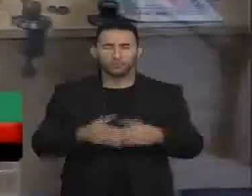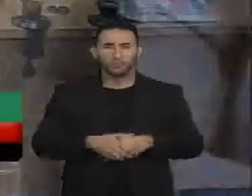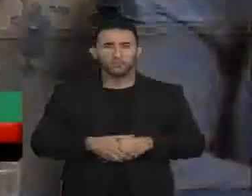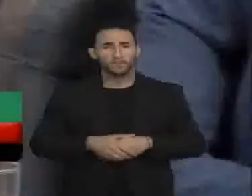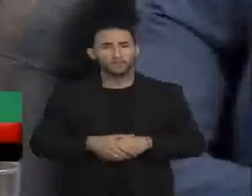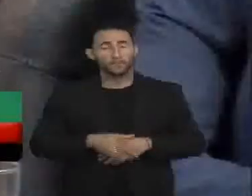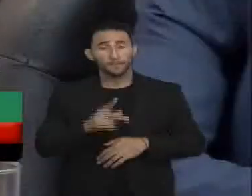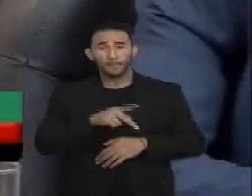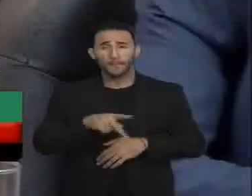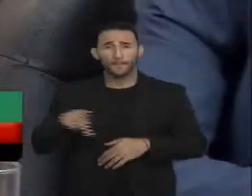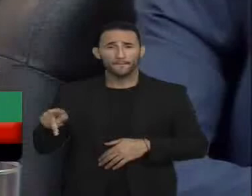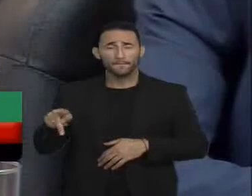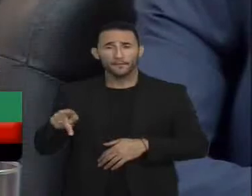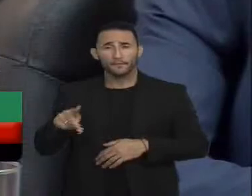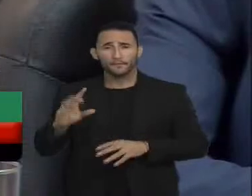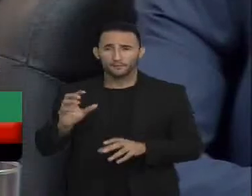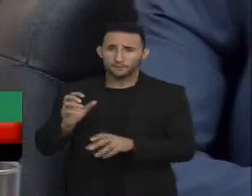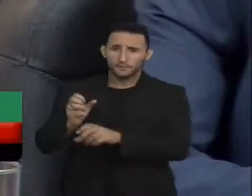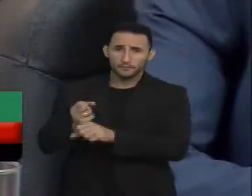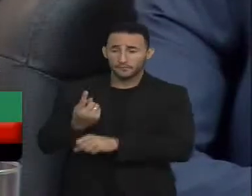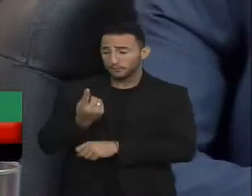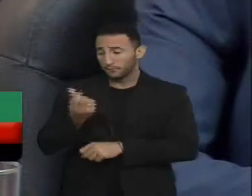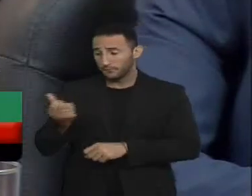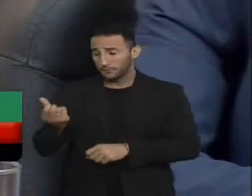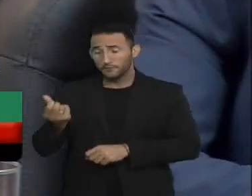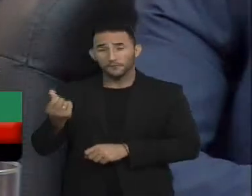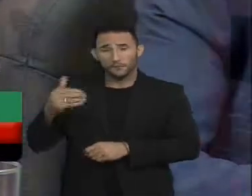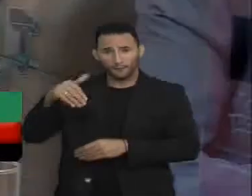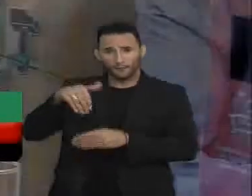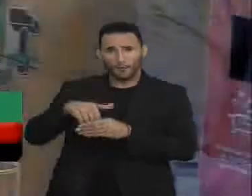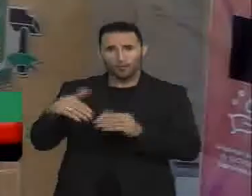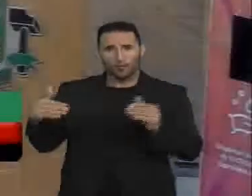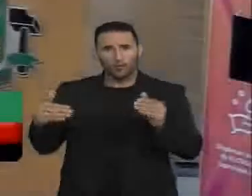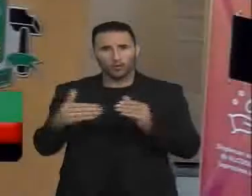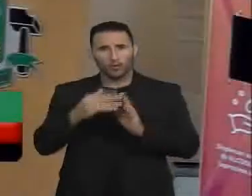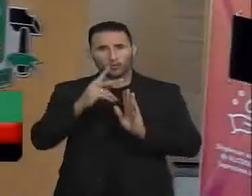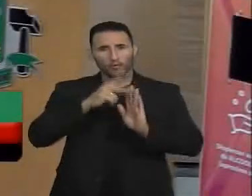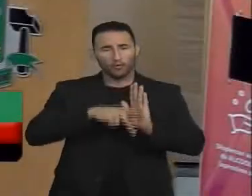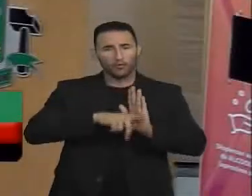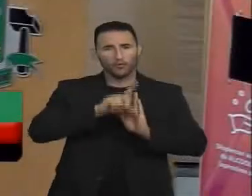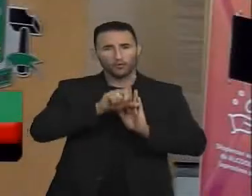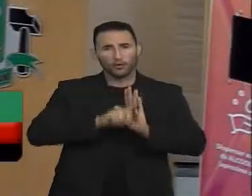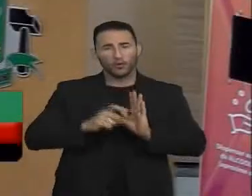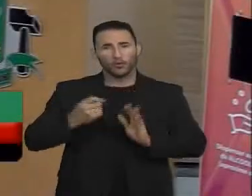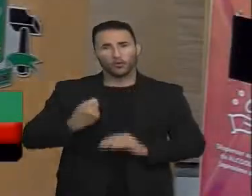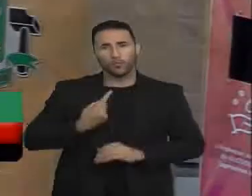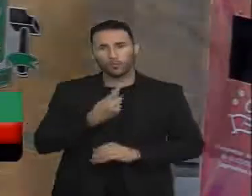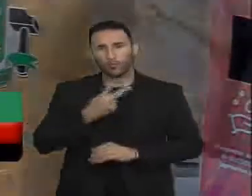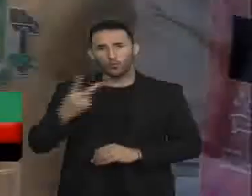Senhor presidente, 16 votos favoráveis ao projeto de lei 12 de 2022.